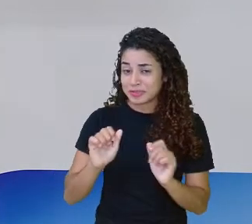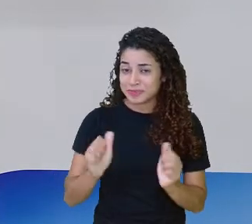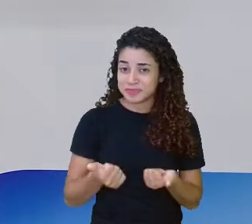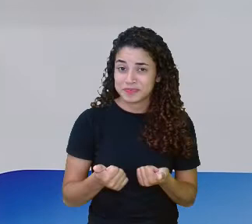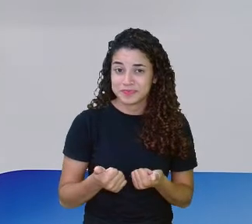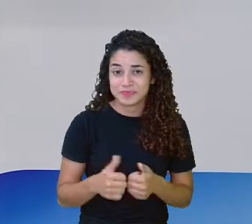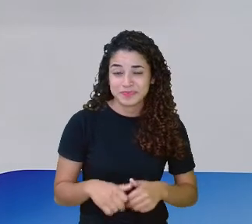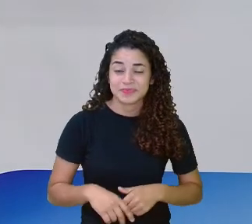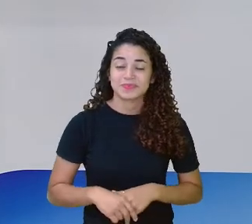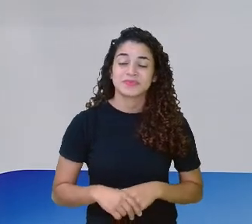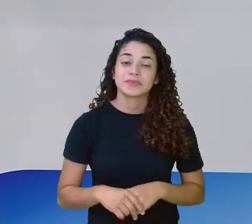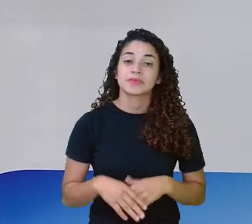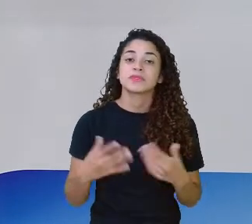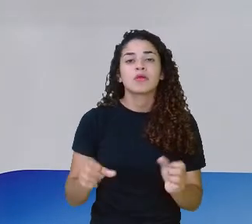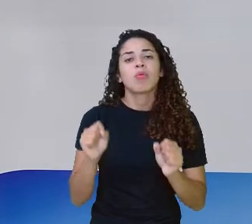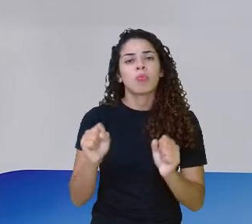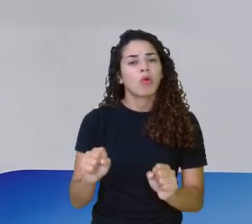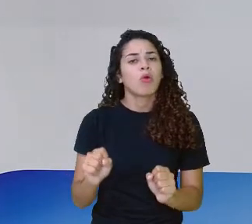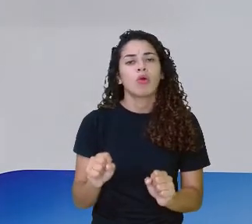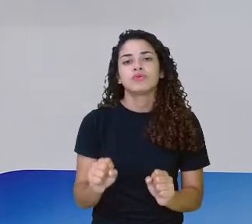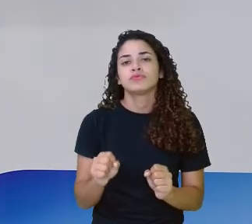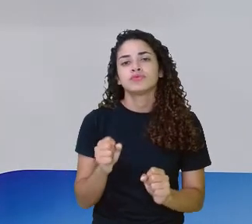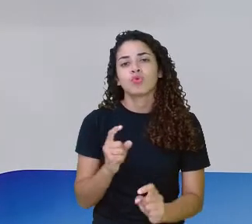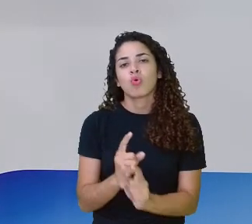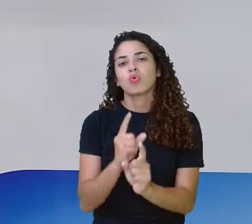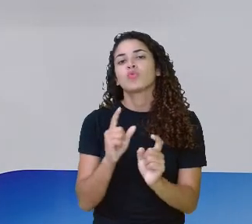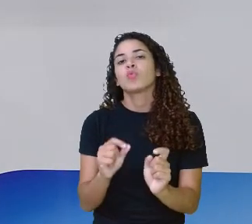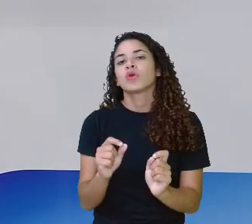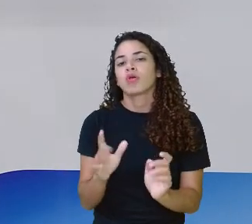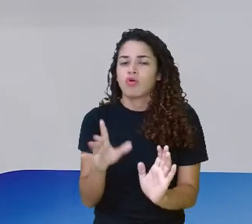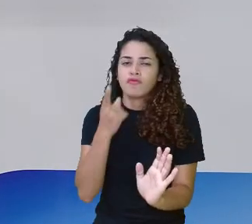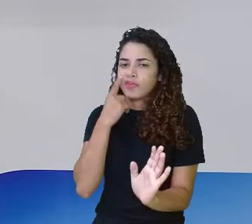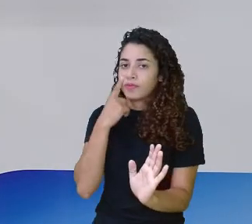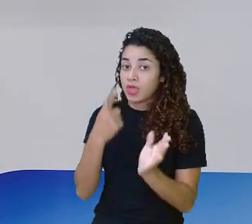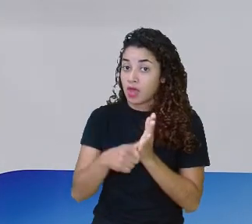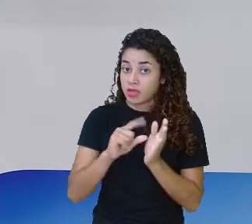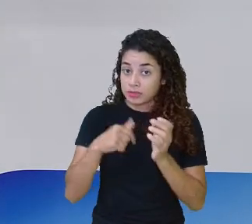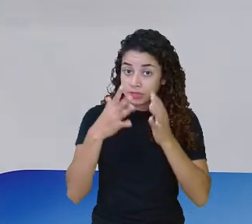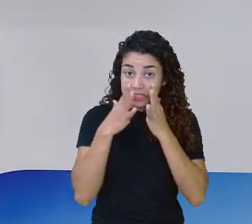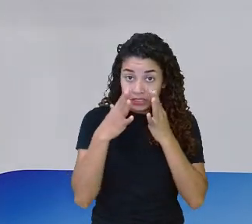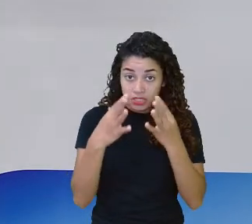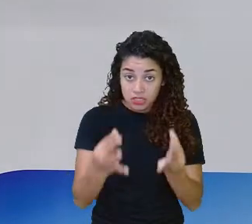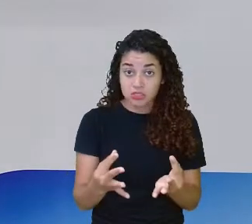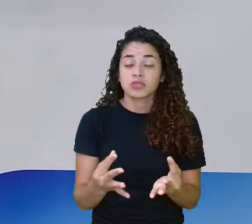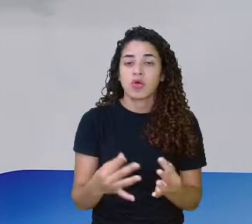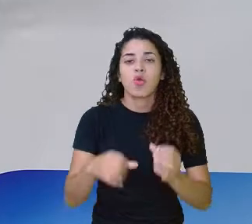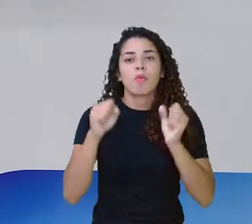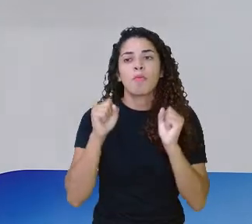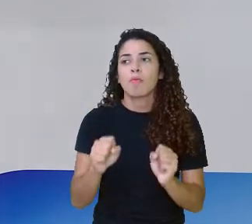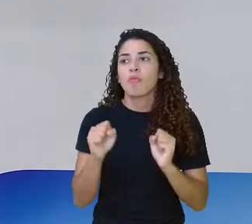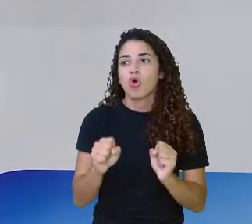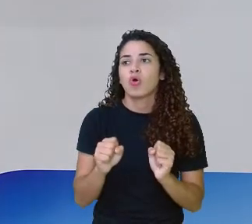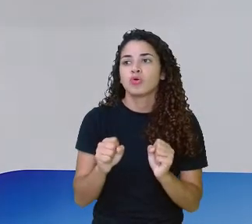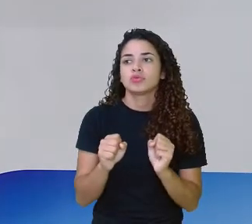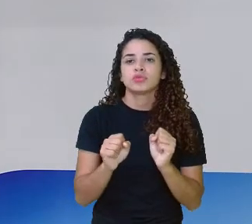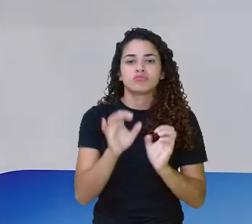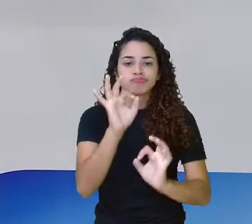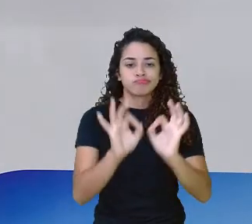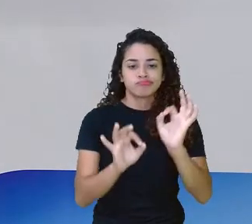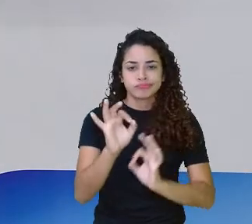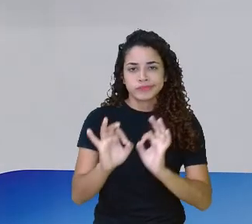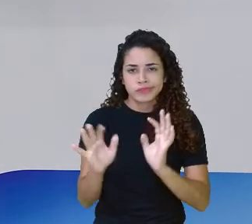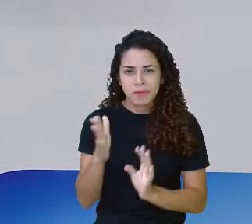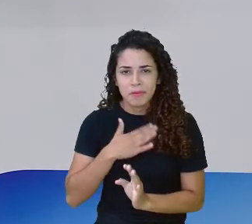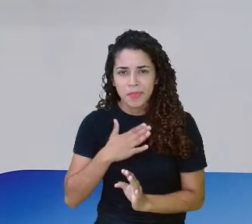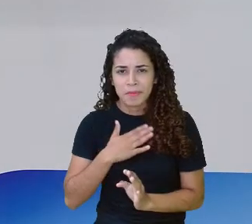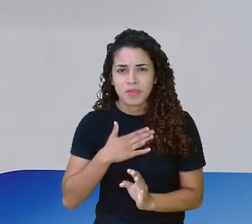Então, eu posso encontrar... Gente, presta atenção. Eu posso fazer isso na minha prova,